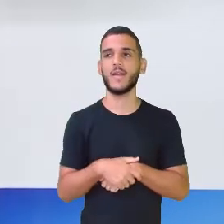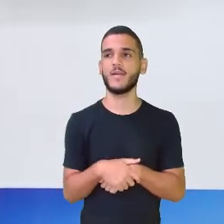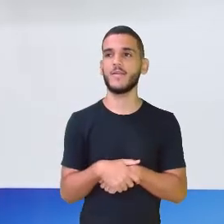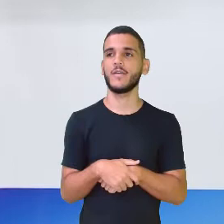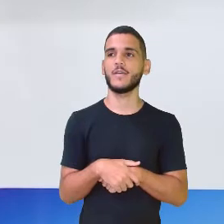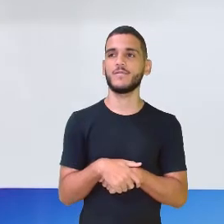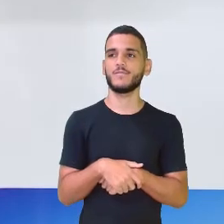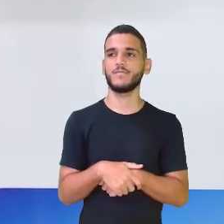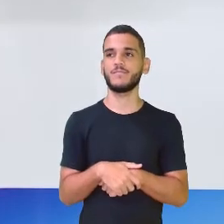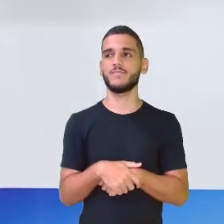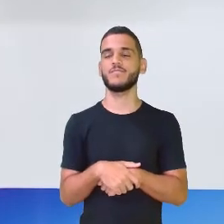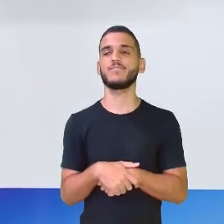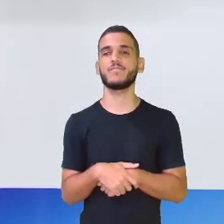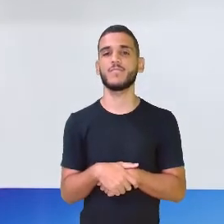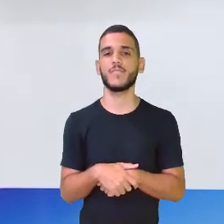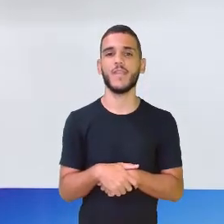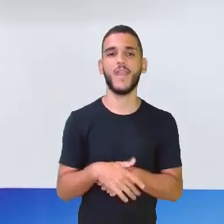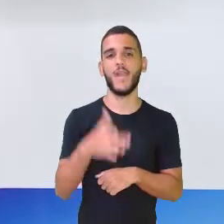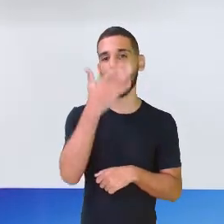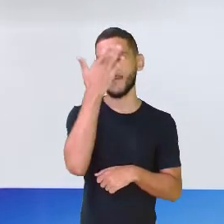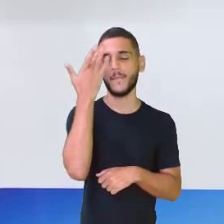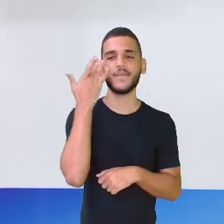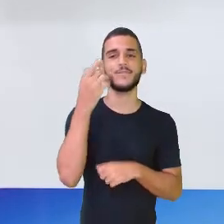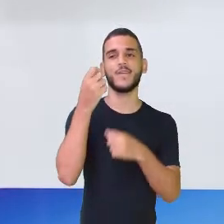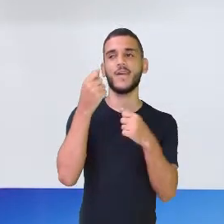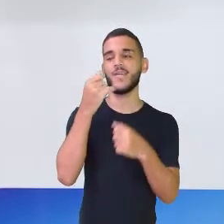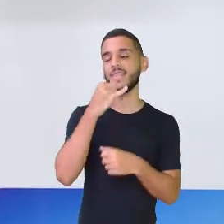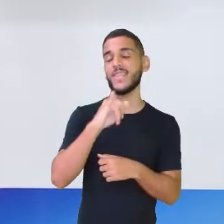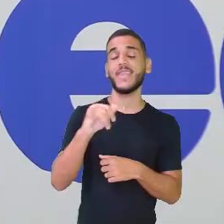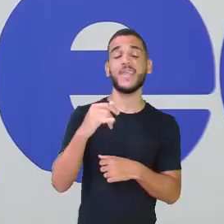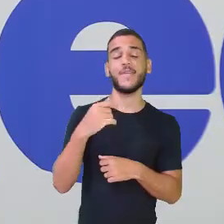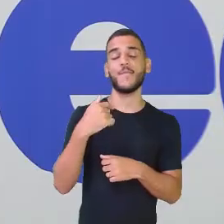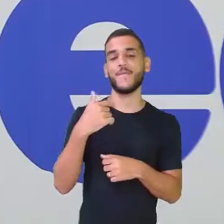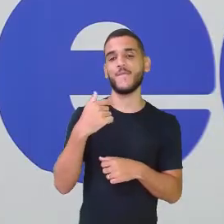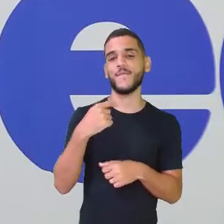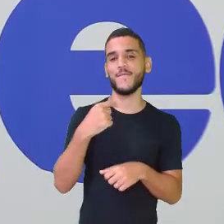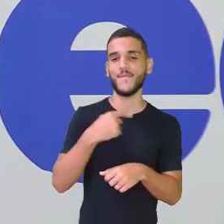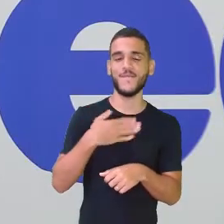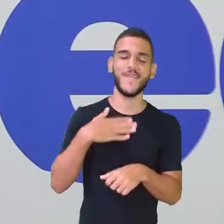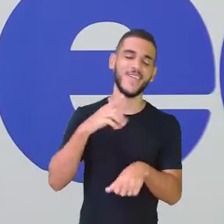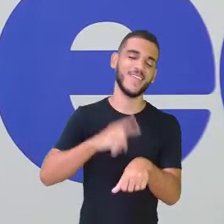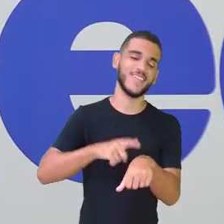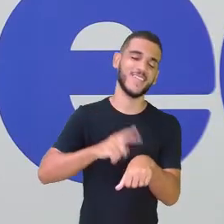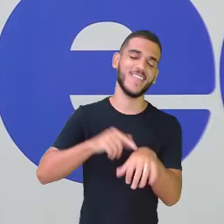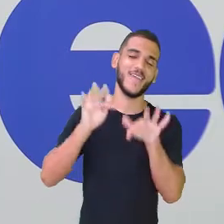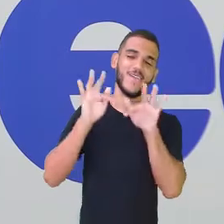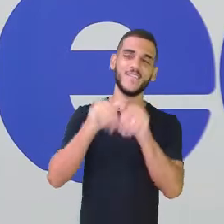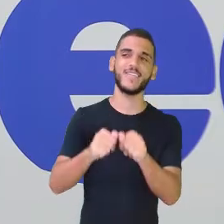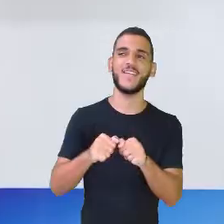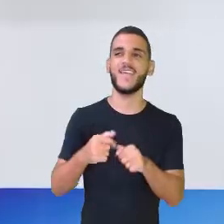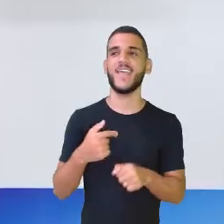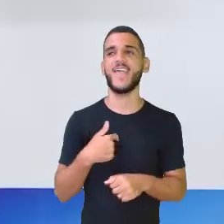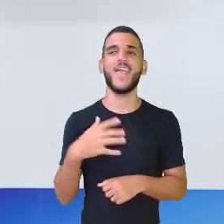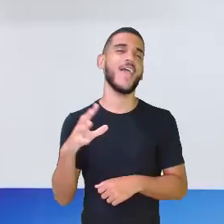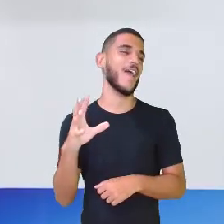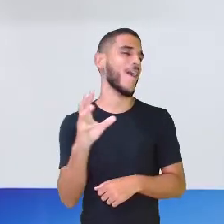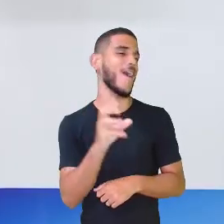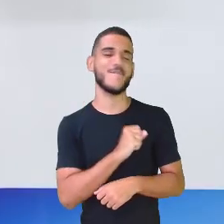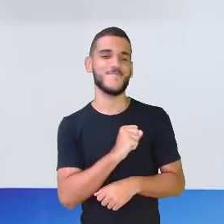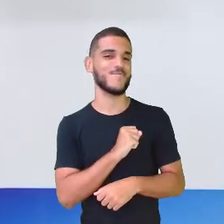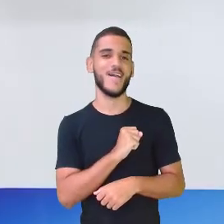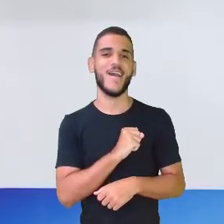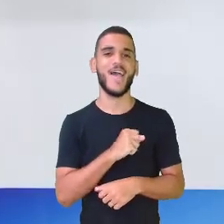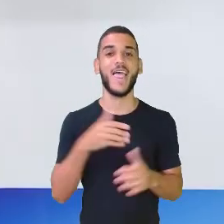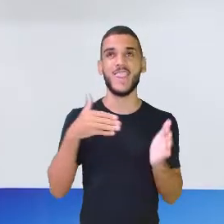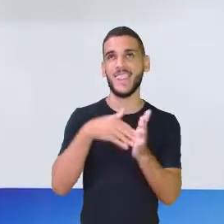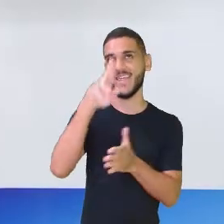estão dizendo que eu terminou meu tempo. Olha só que absurdo. E se a gente ficasse até o meio-dia, professora? Ah, eu ia gostar.